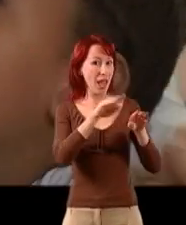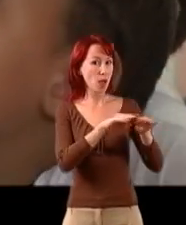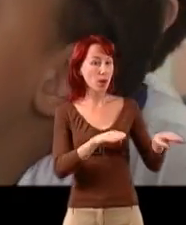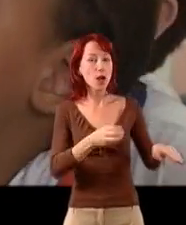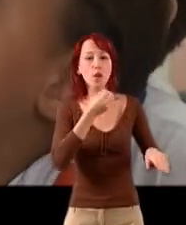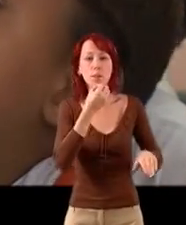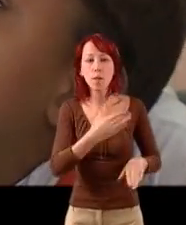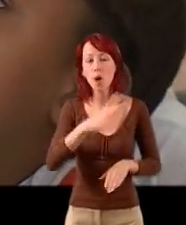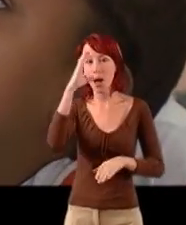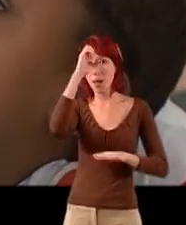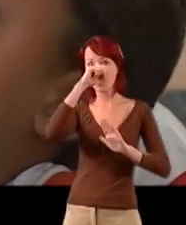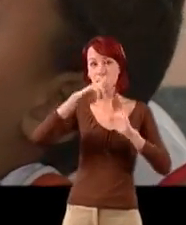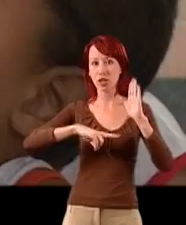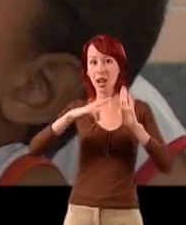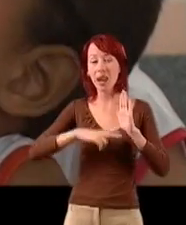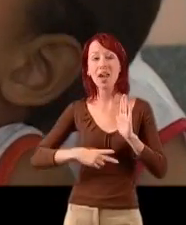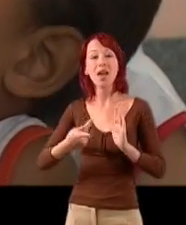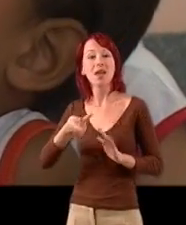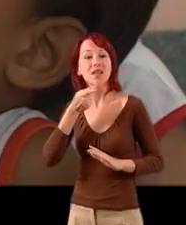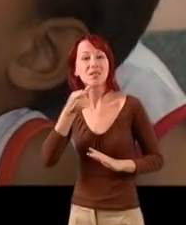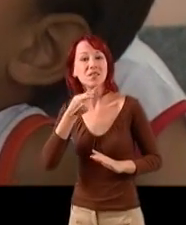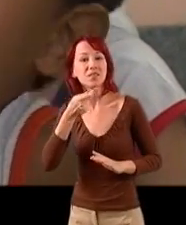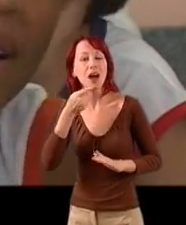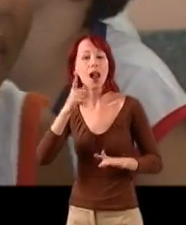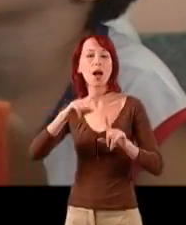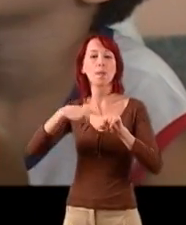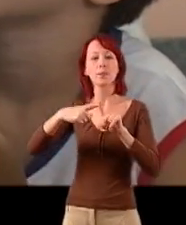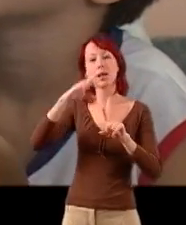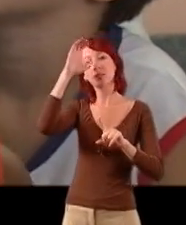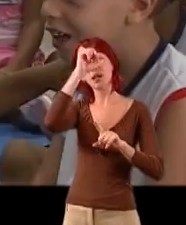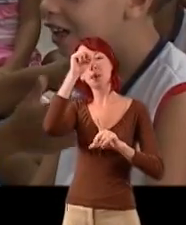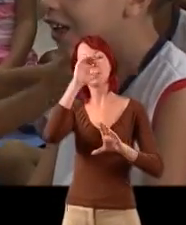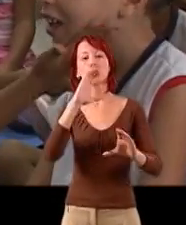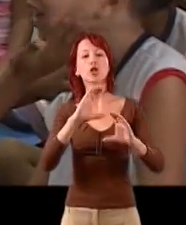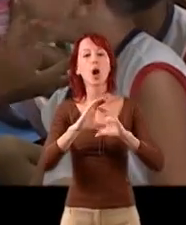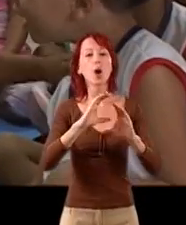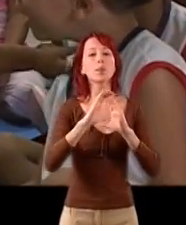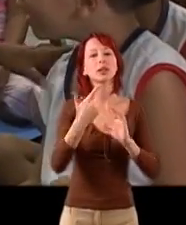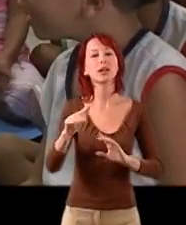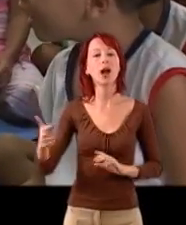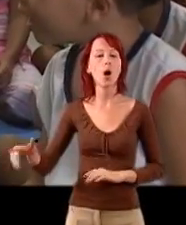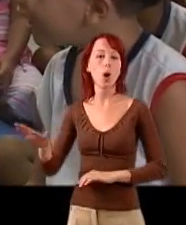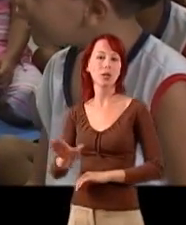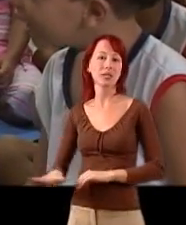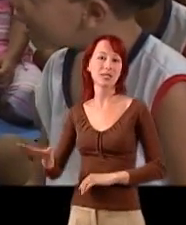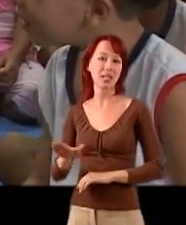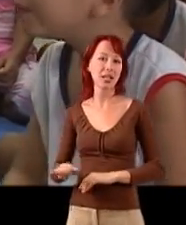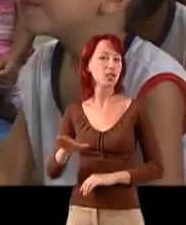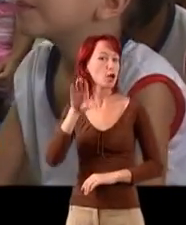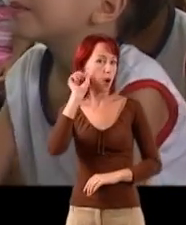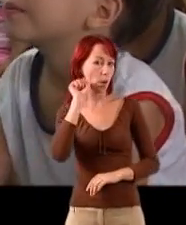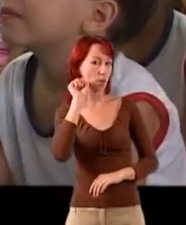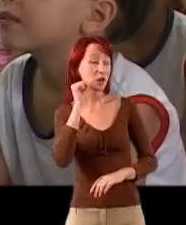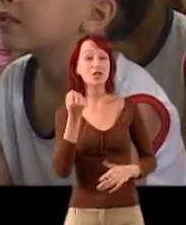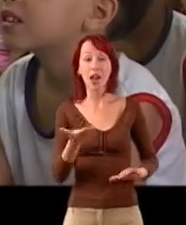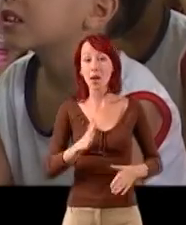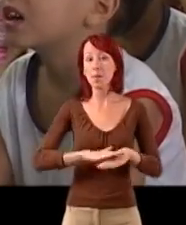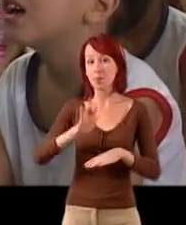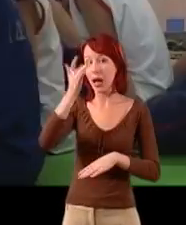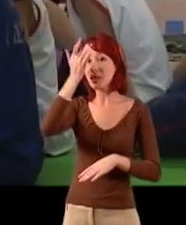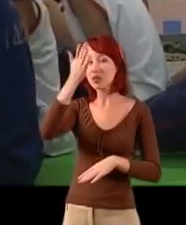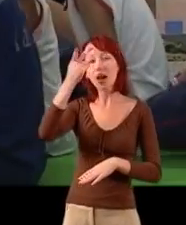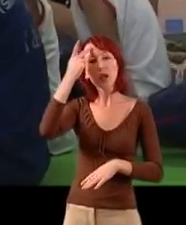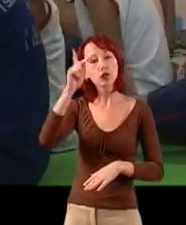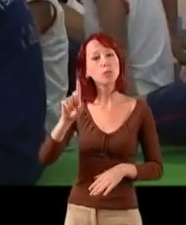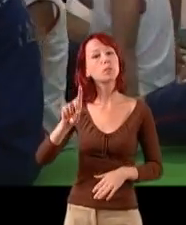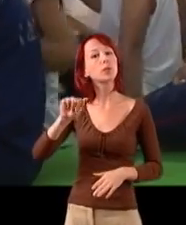ler, a falar e aprende a comunicar com as outras crianças que não é surda. Que aí fica mais fácil para ele, assim, se